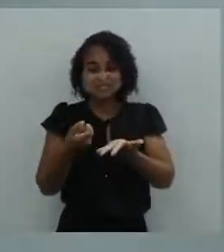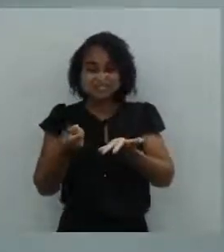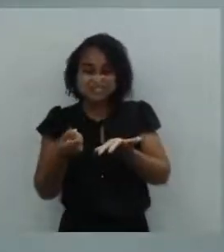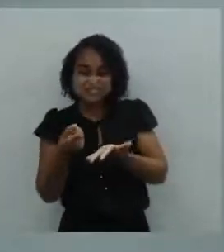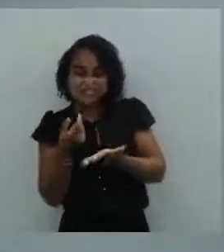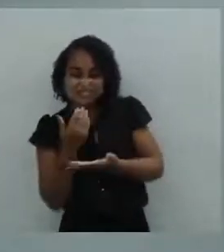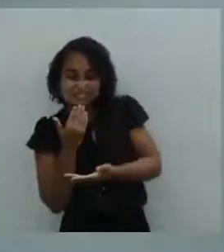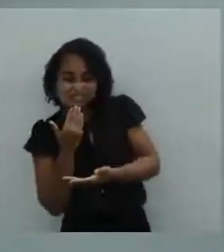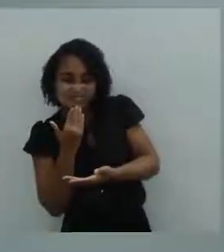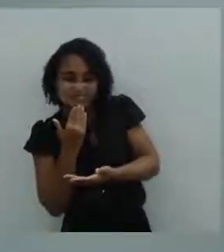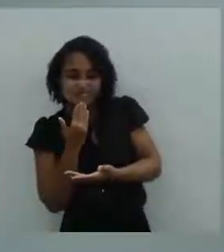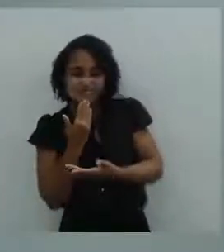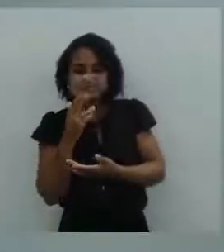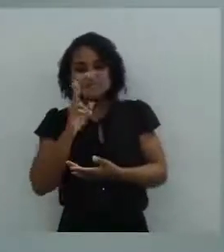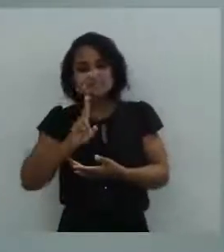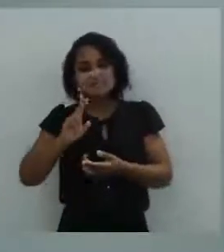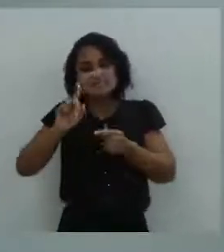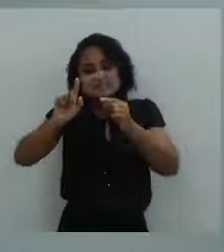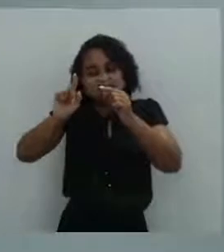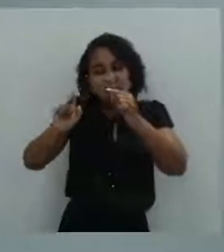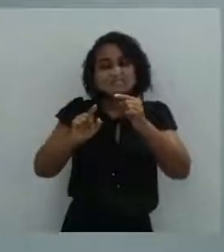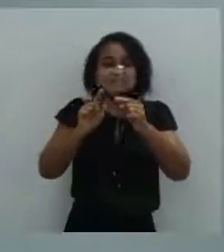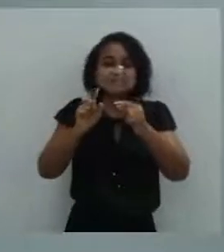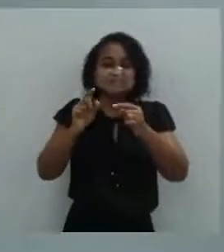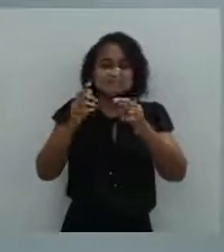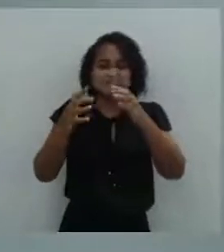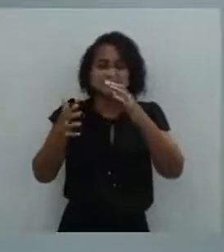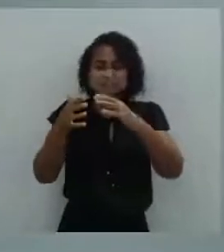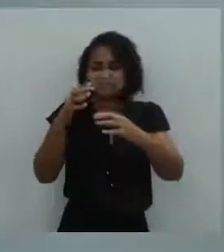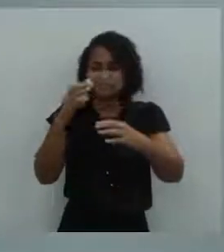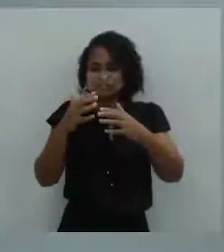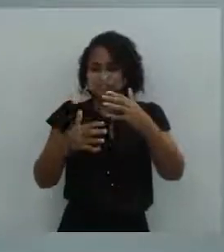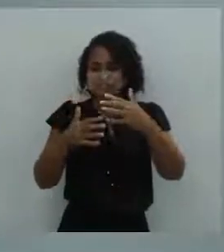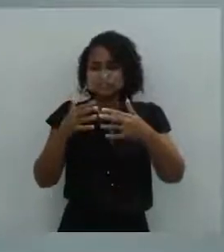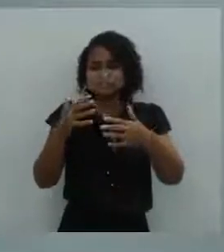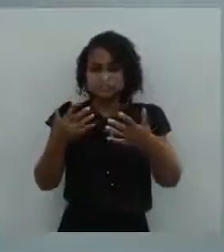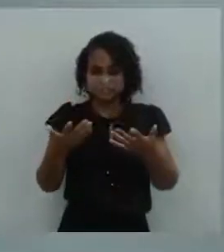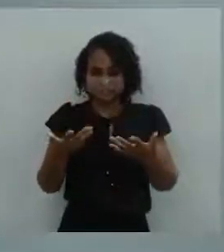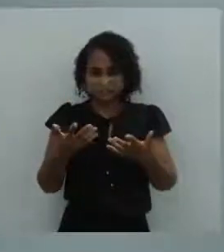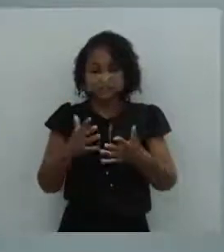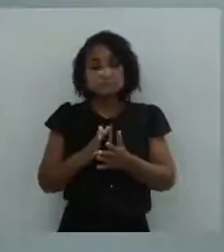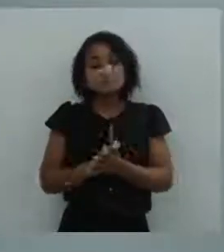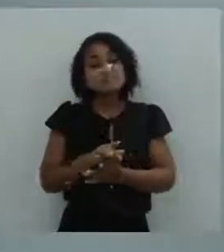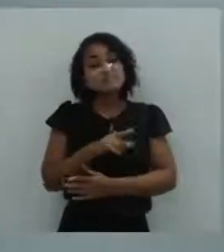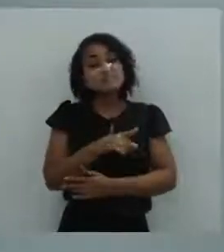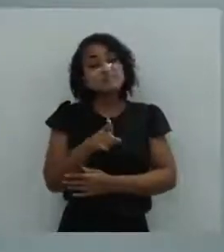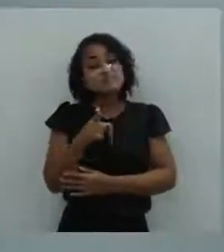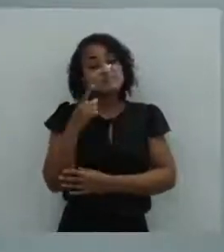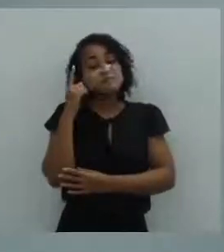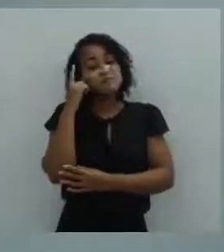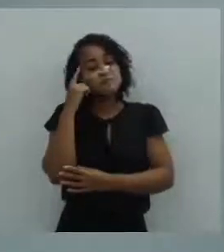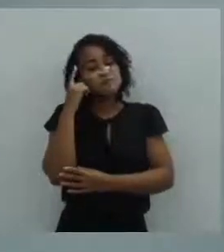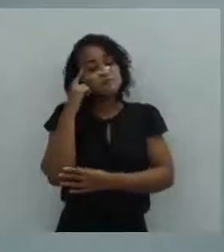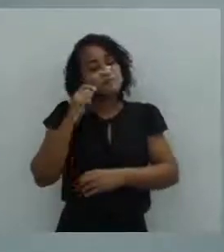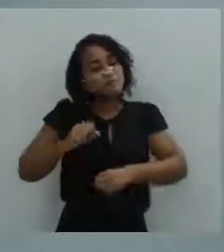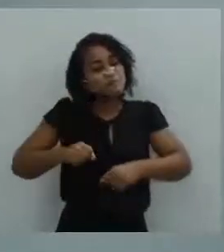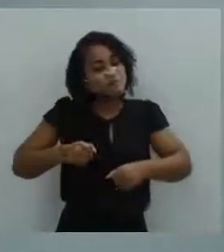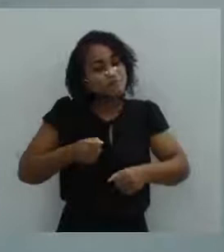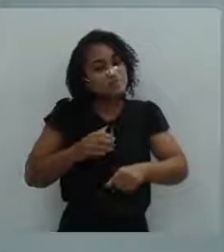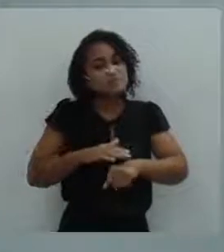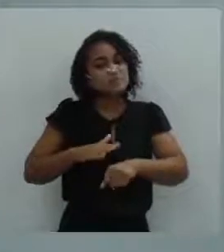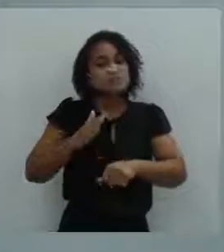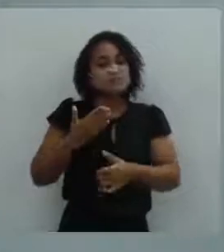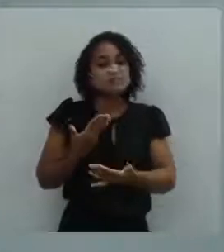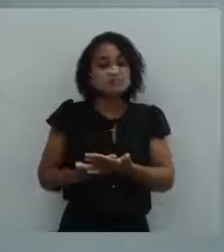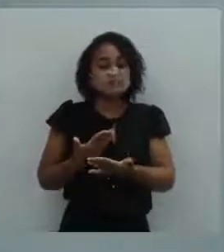besteirinha ou não utilizou a vírgula e ficou tudo ali muito confuso. Se a gente se debruçar mais sobre